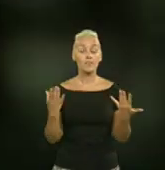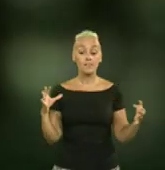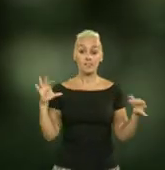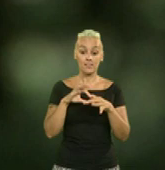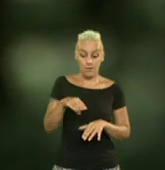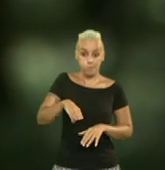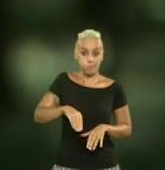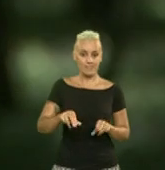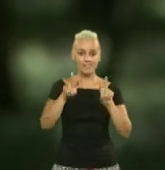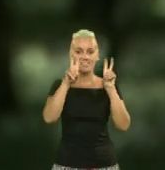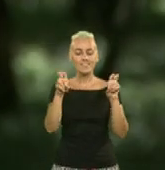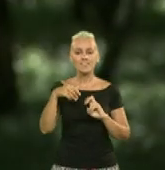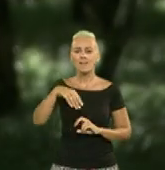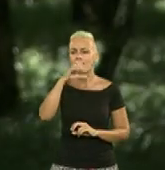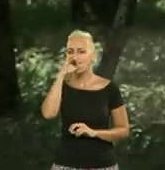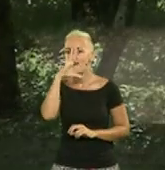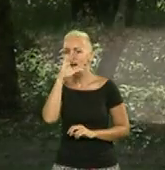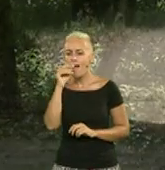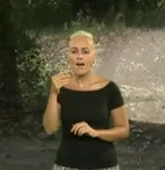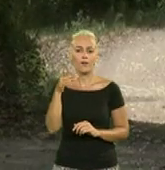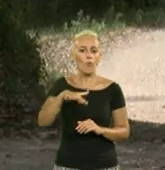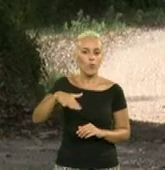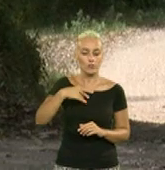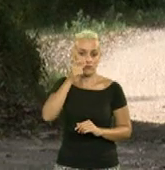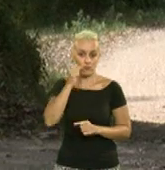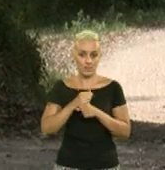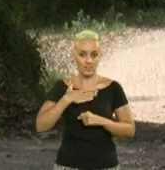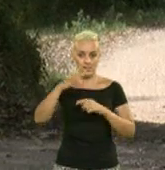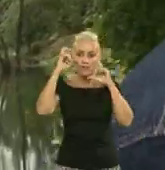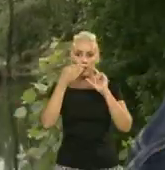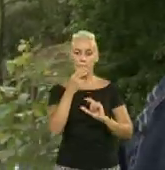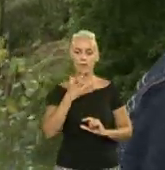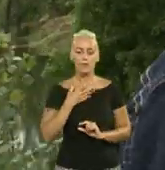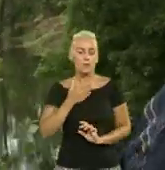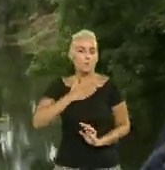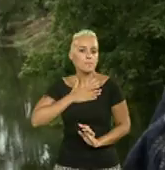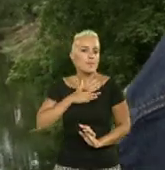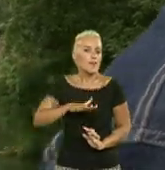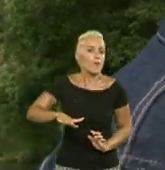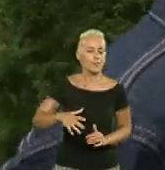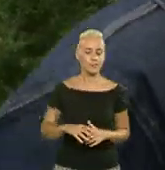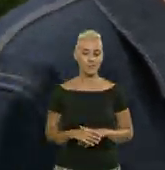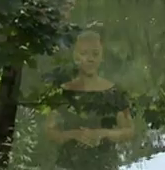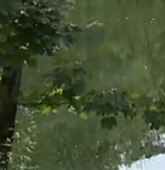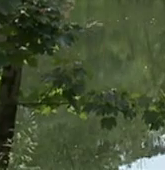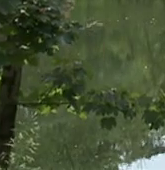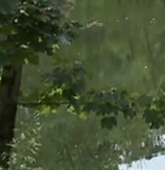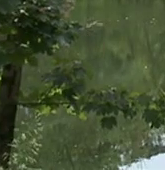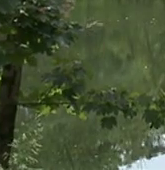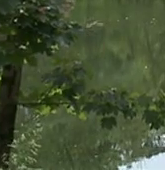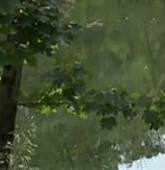Para a rubrica Sítios, vamos descobrir o lugar em que o fotógrafo Pedro Medeiros mais gosta de perder o olhar.